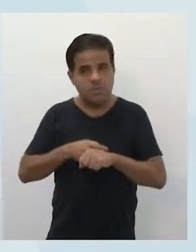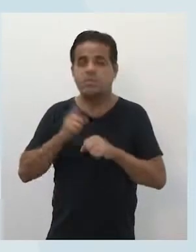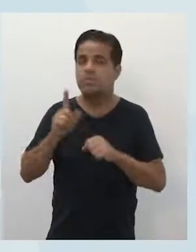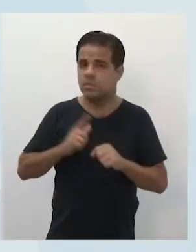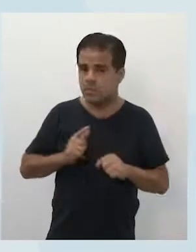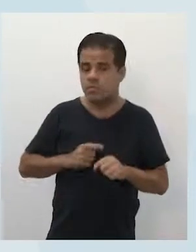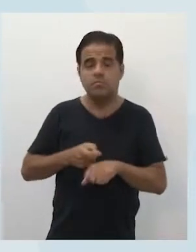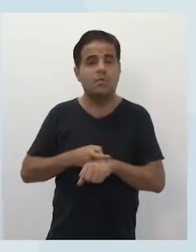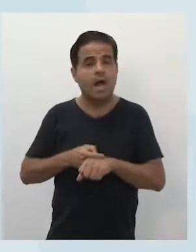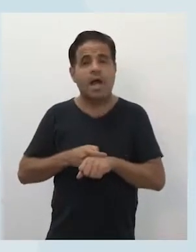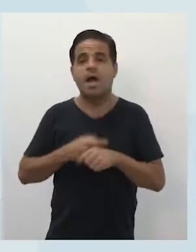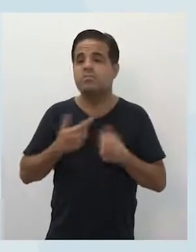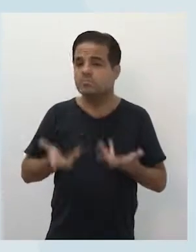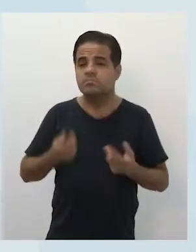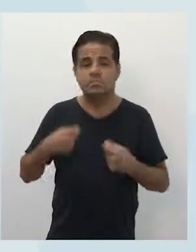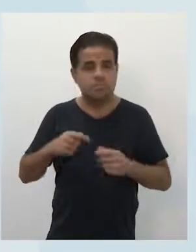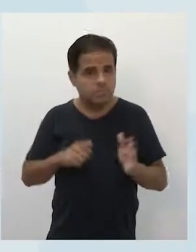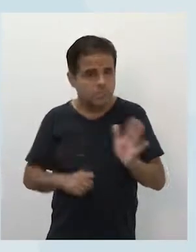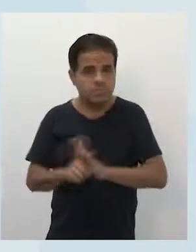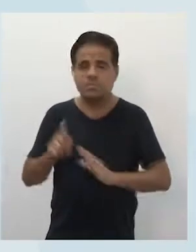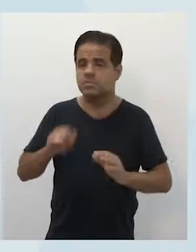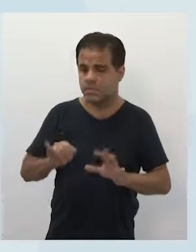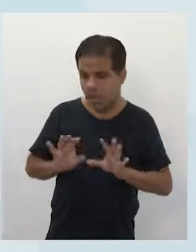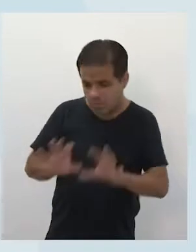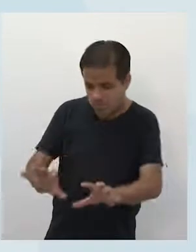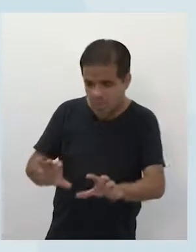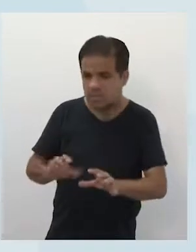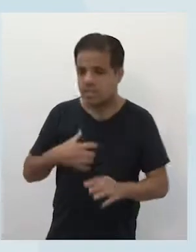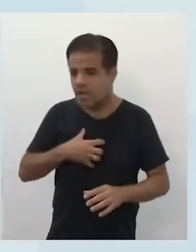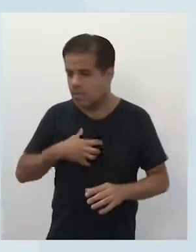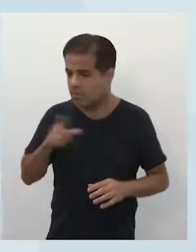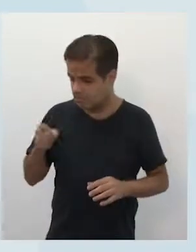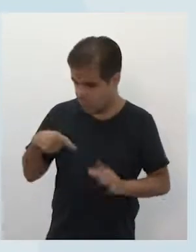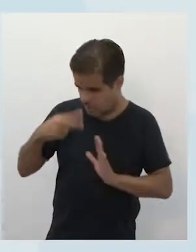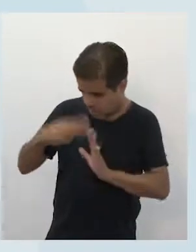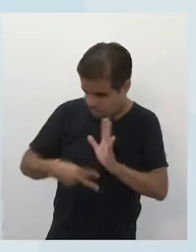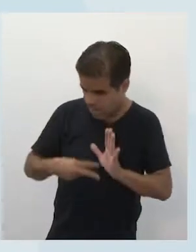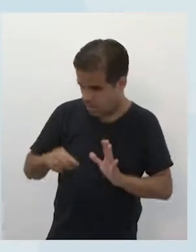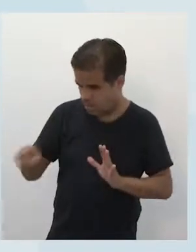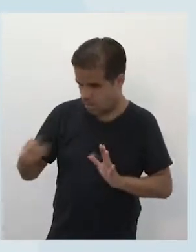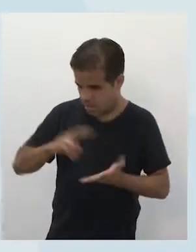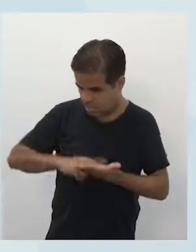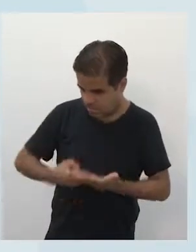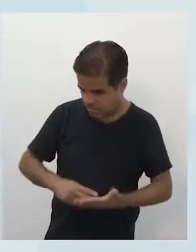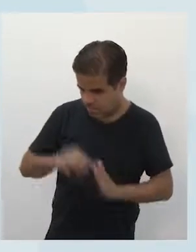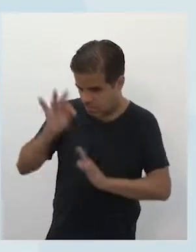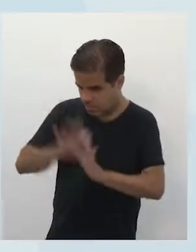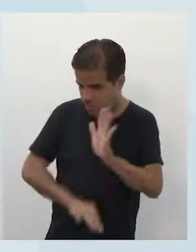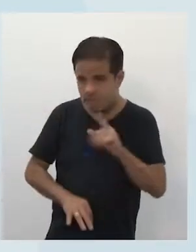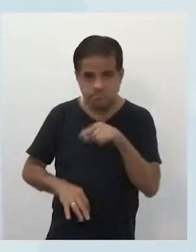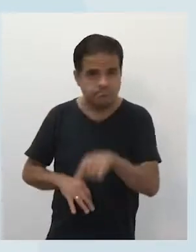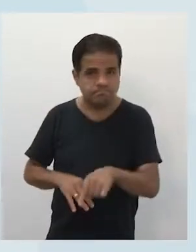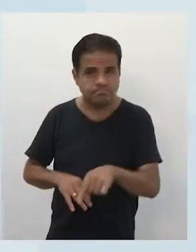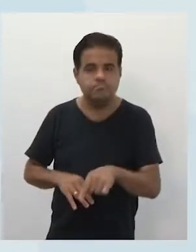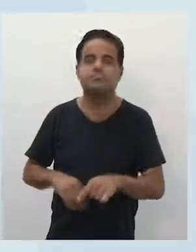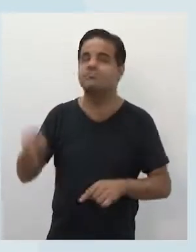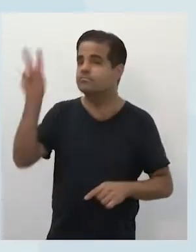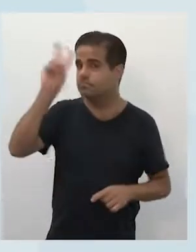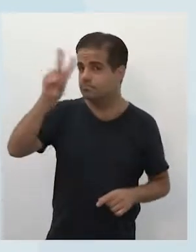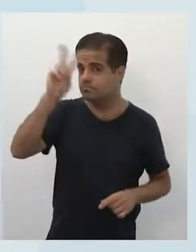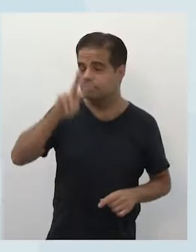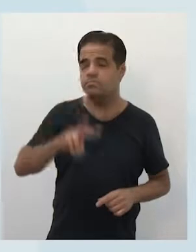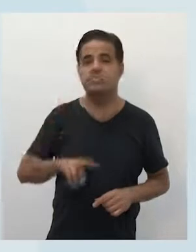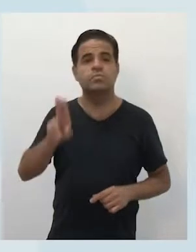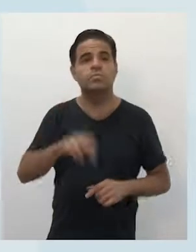há uso de adjetivos, e perguntando se eles vão influenciar aí na forma como você, leitor, interpretou esse texto, certo? Isso. Relembrando, né?